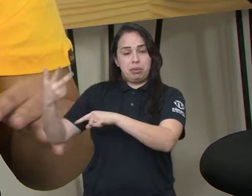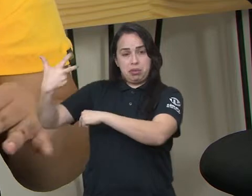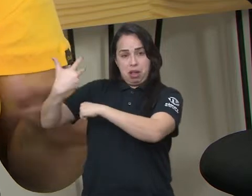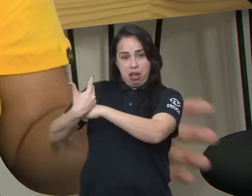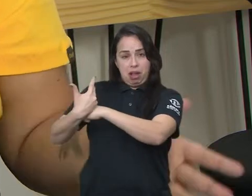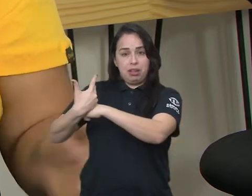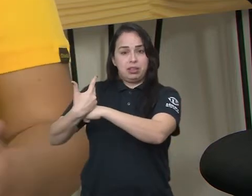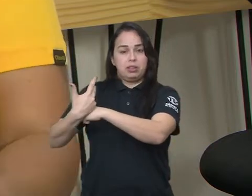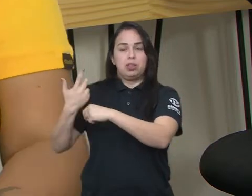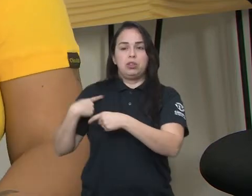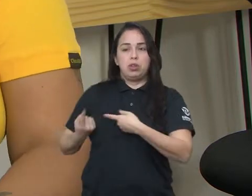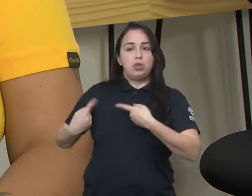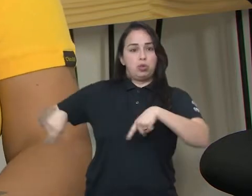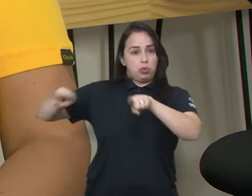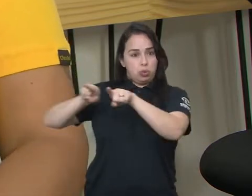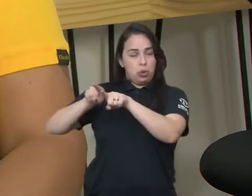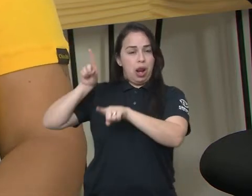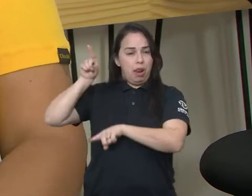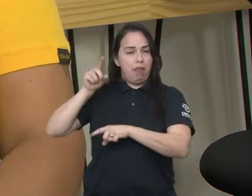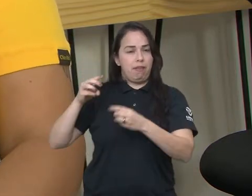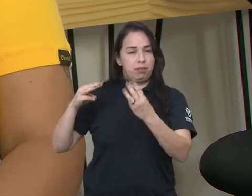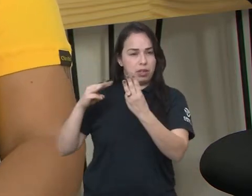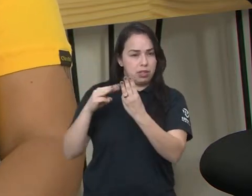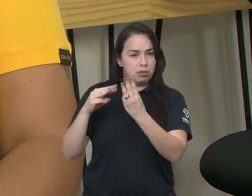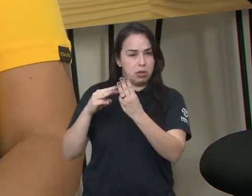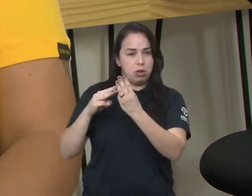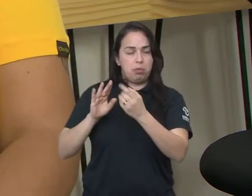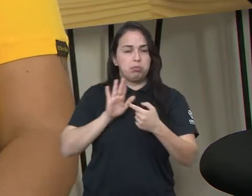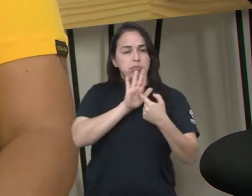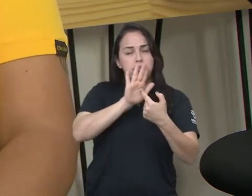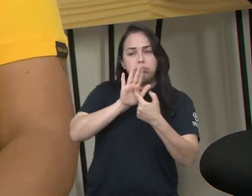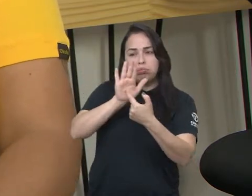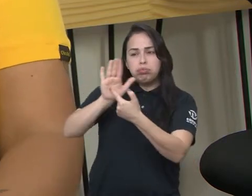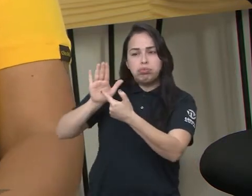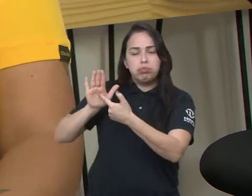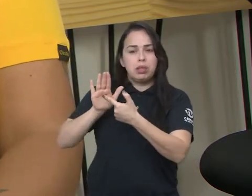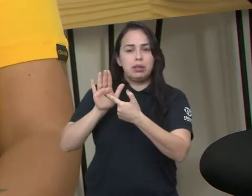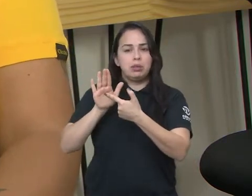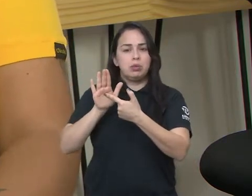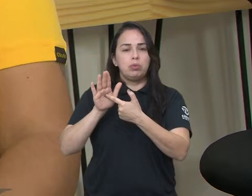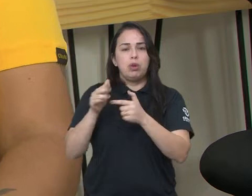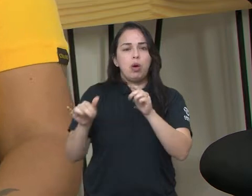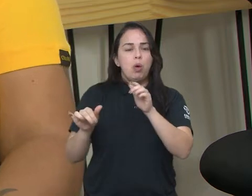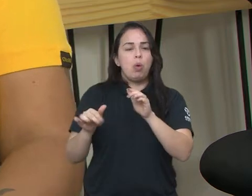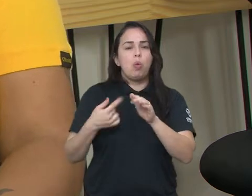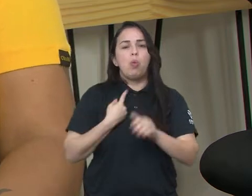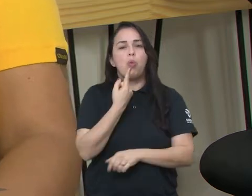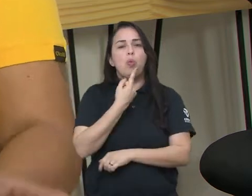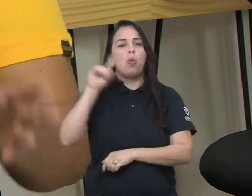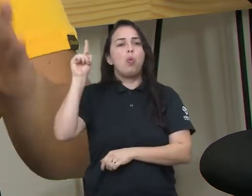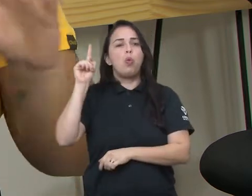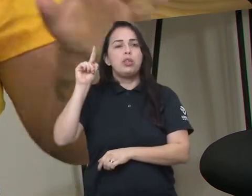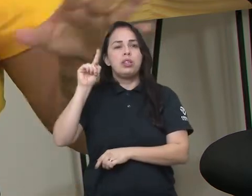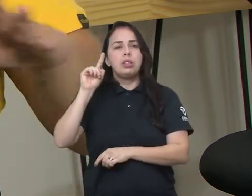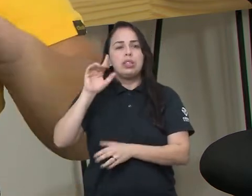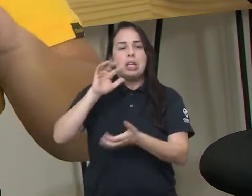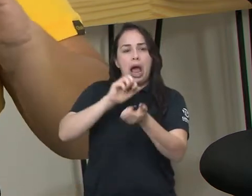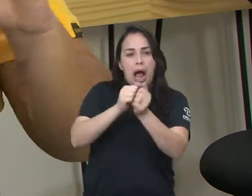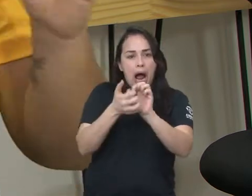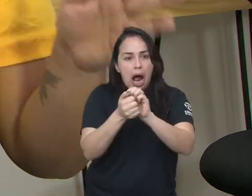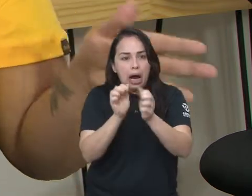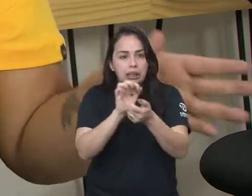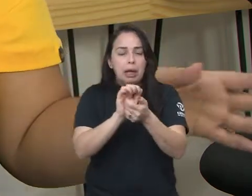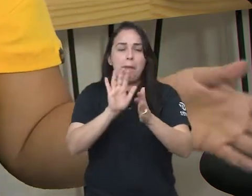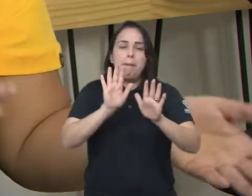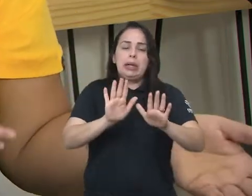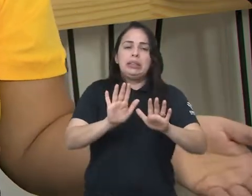gente fez uma exposição juntas chamada Corpo, na Fundação Cultural. E aí isso foi meu último de artista